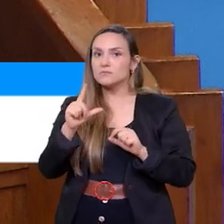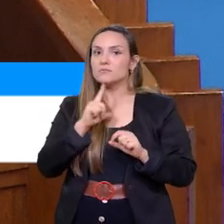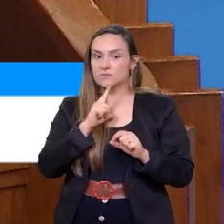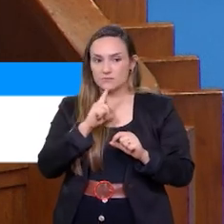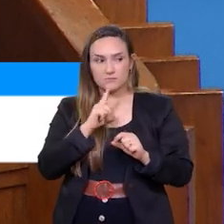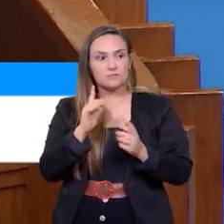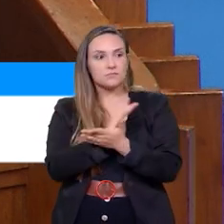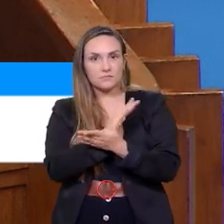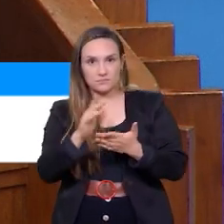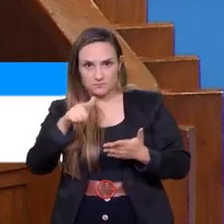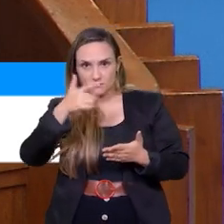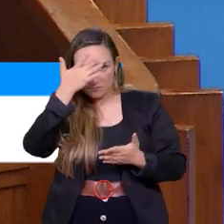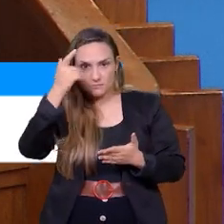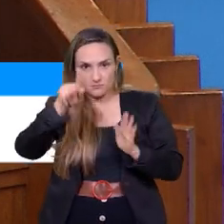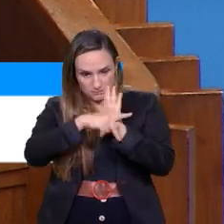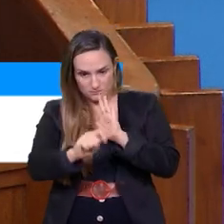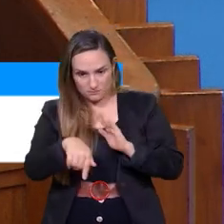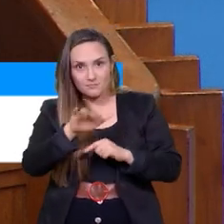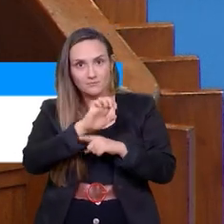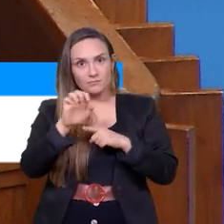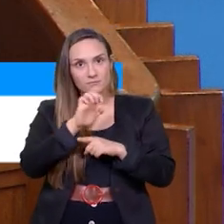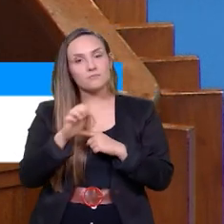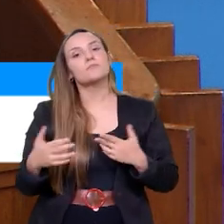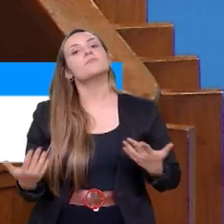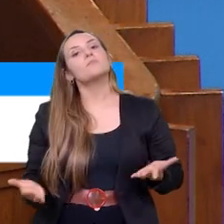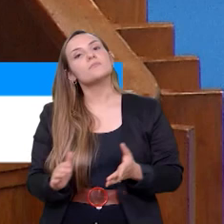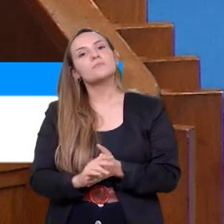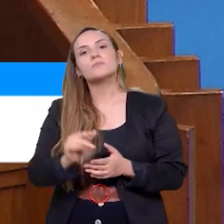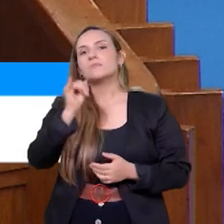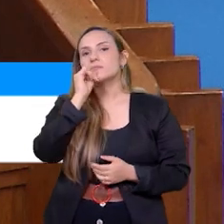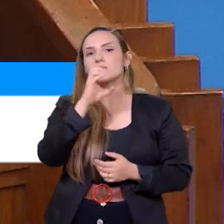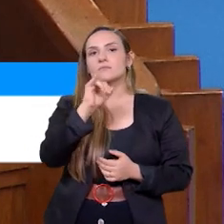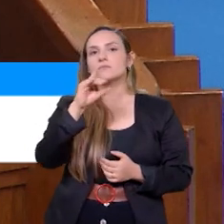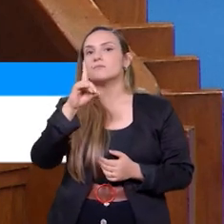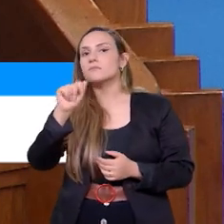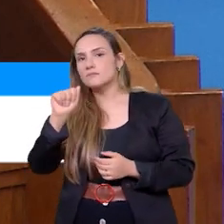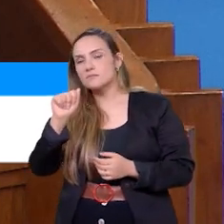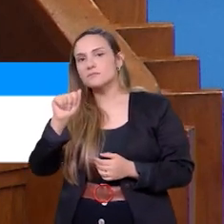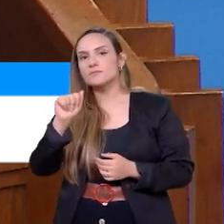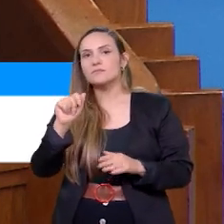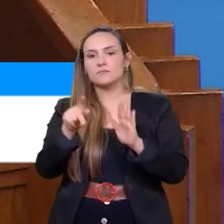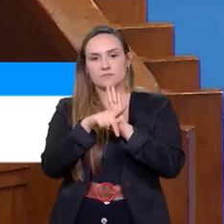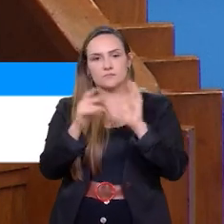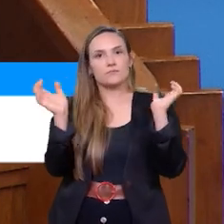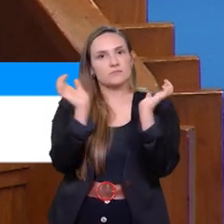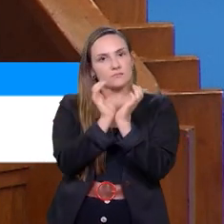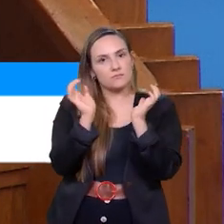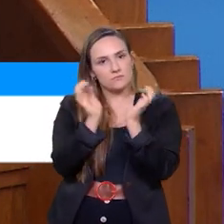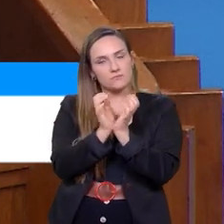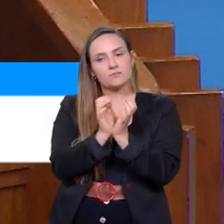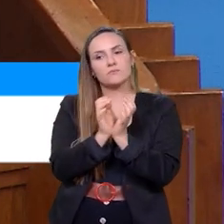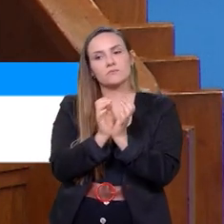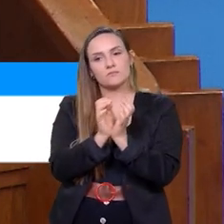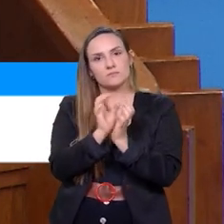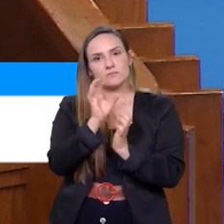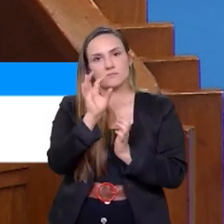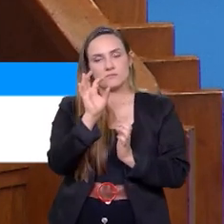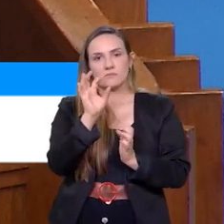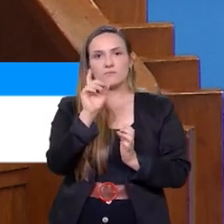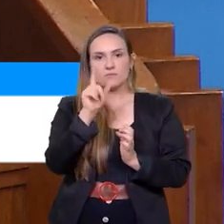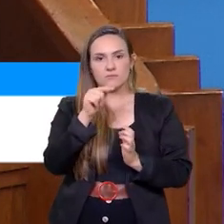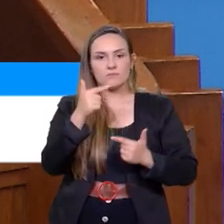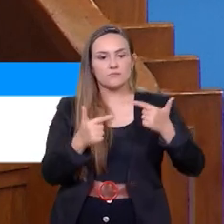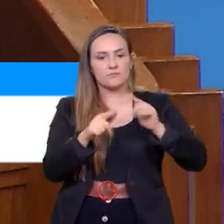E aí eu quero abrir uma ressalva que nós temos inclusive pessoas aqui do Estado como a companheira Cida Gonçalves que faz parte